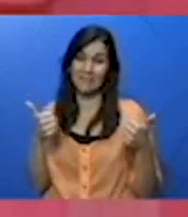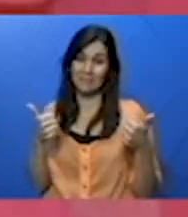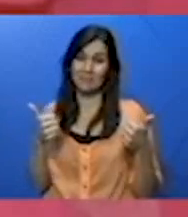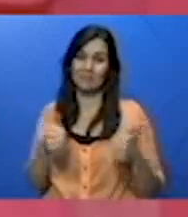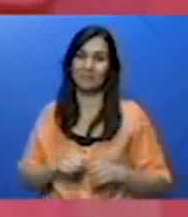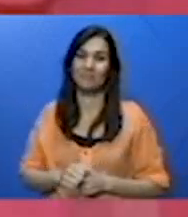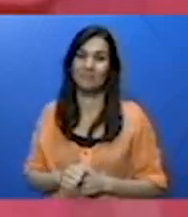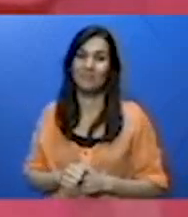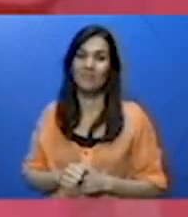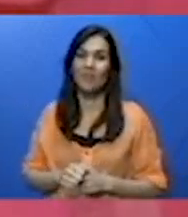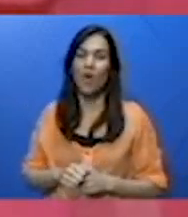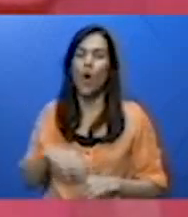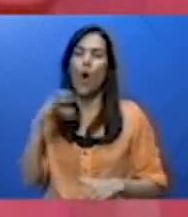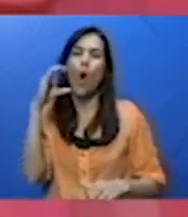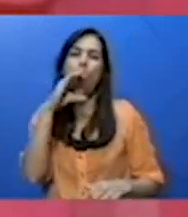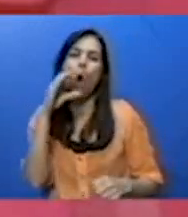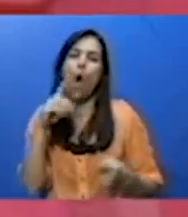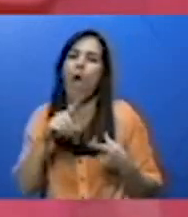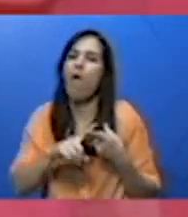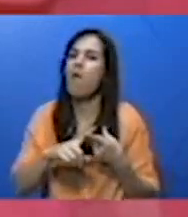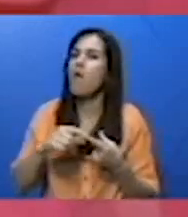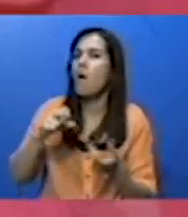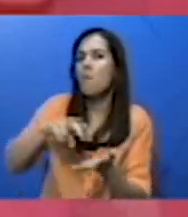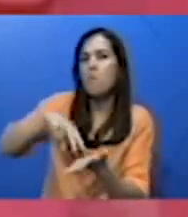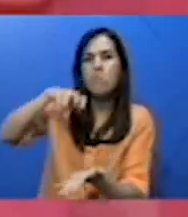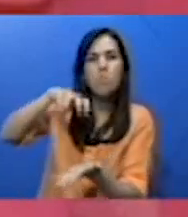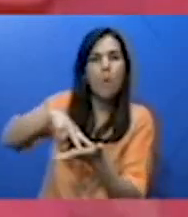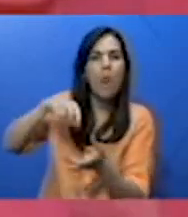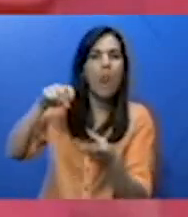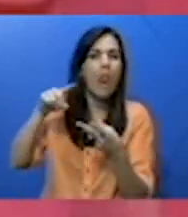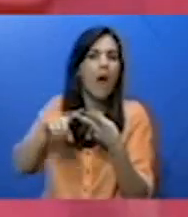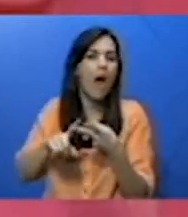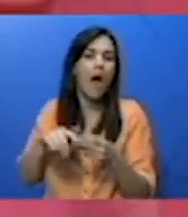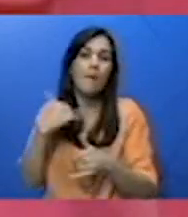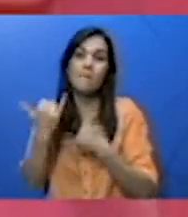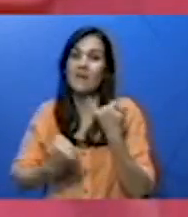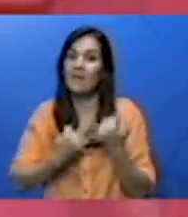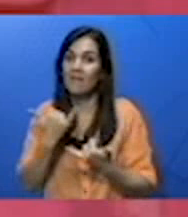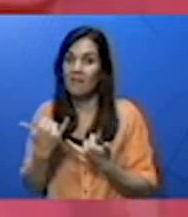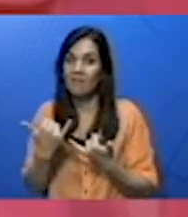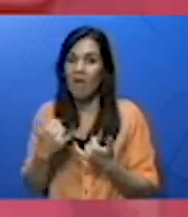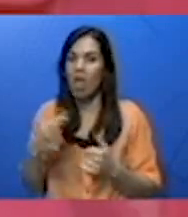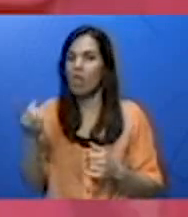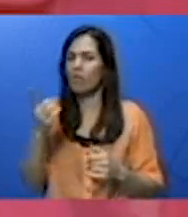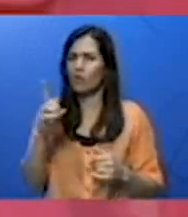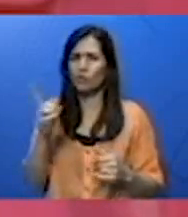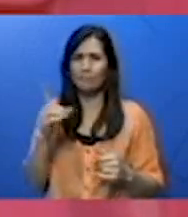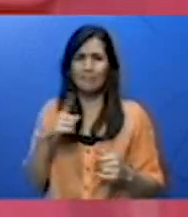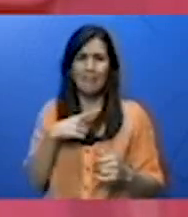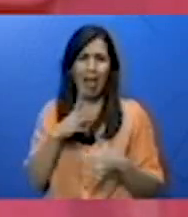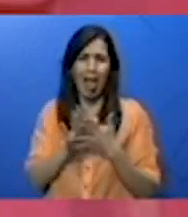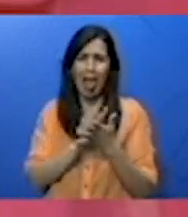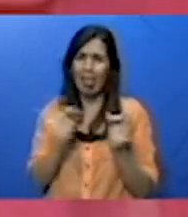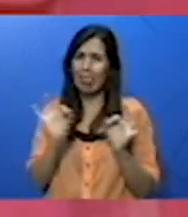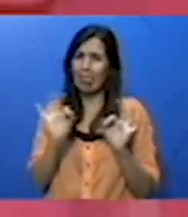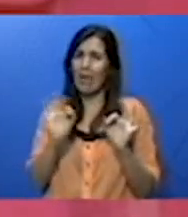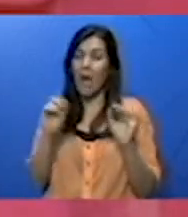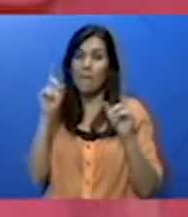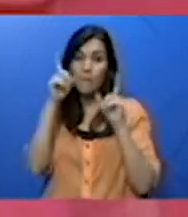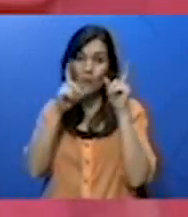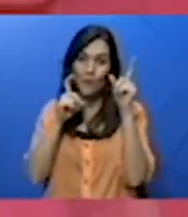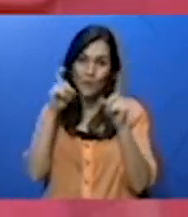criança. Correr, pular, brincar, não ter muitas